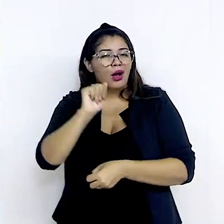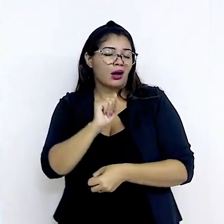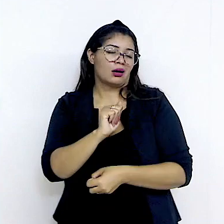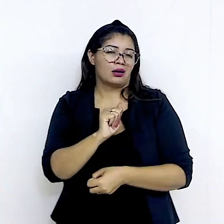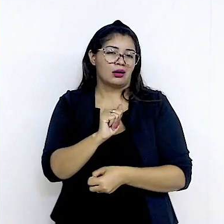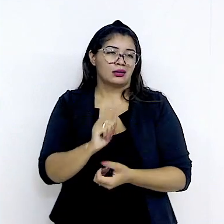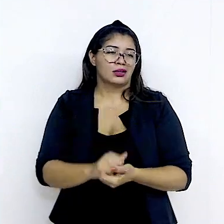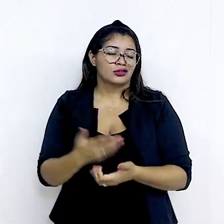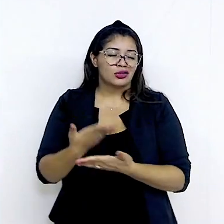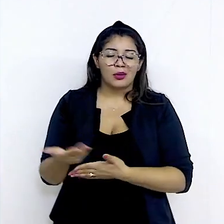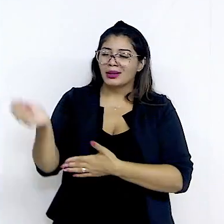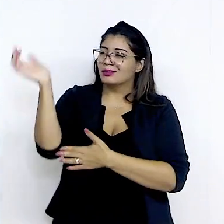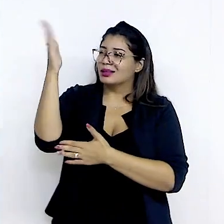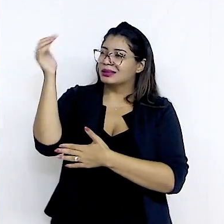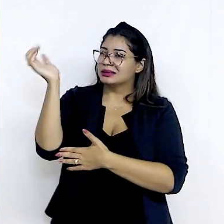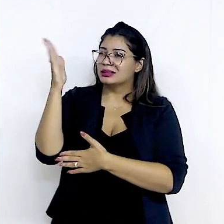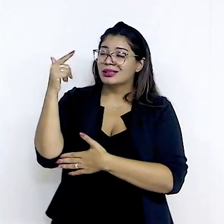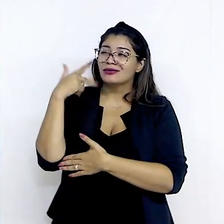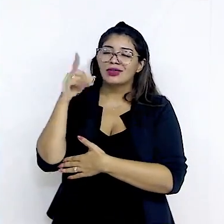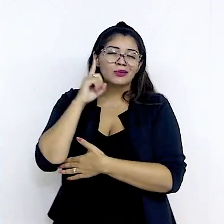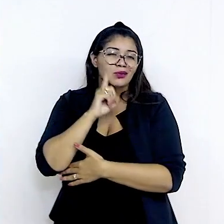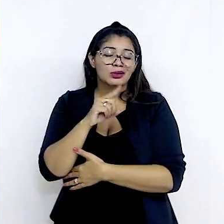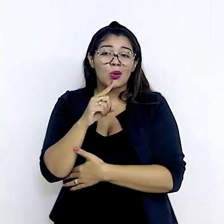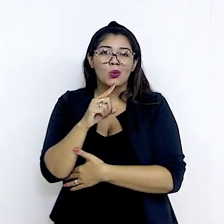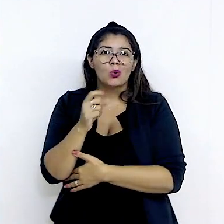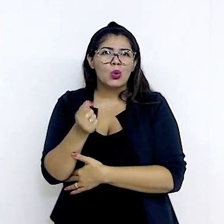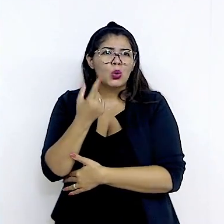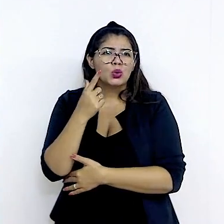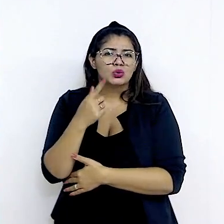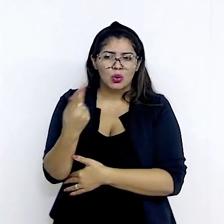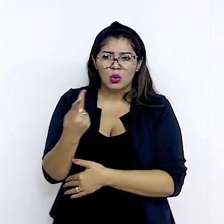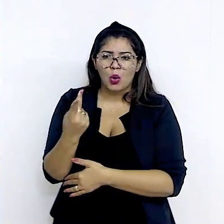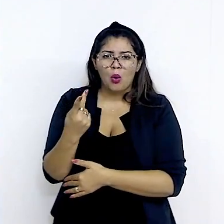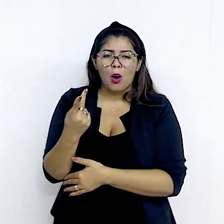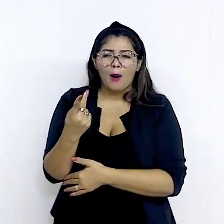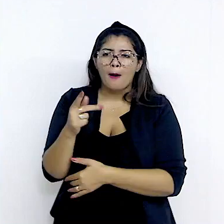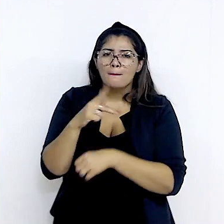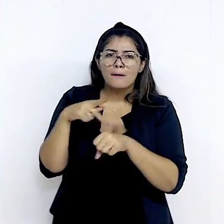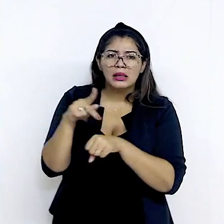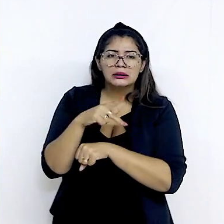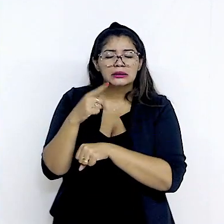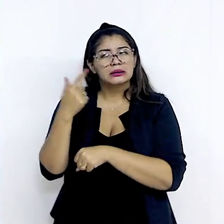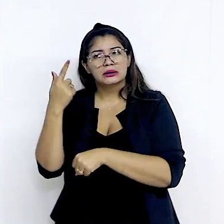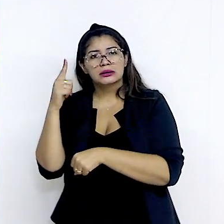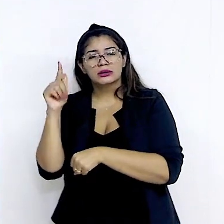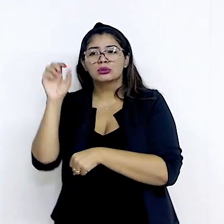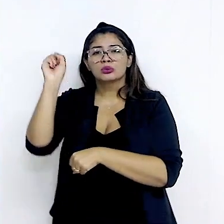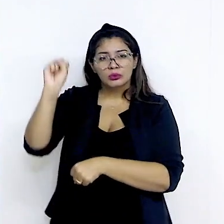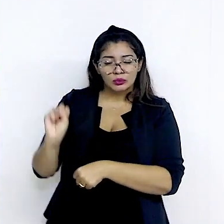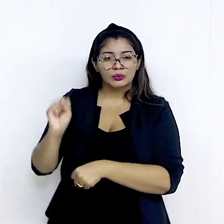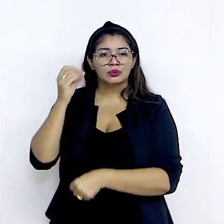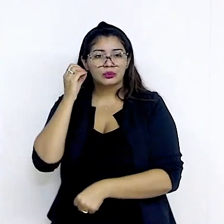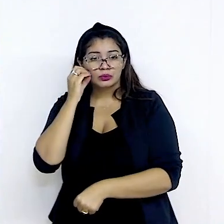engano, o Brasil e os Emirados Árabes Unidos são os únicos países do Hemisfério Sul, ainda que geograficamente os Emirados